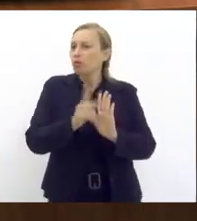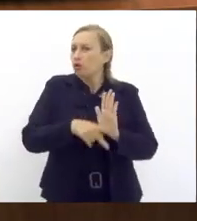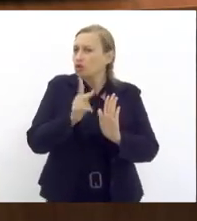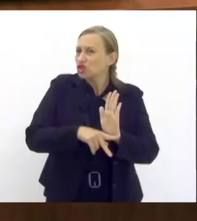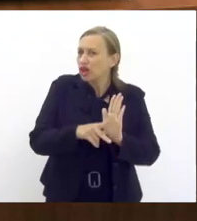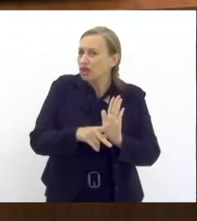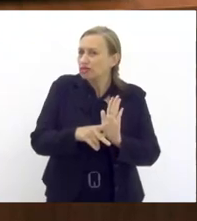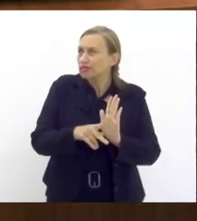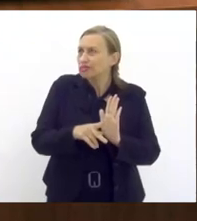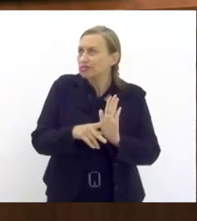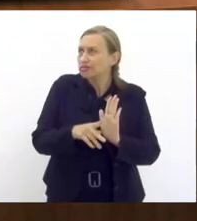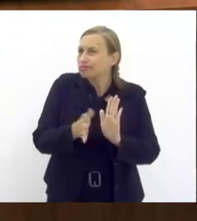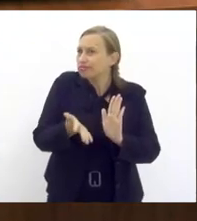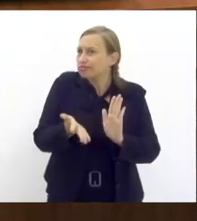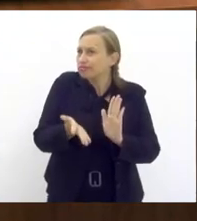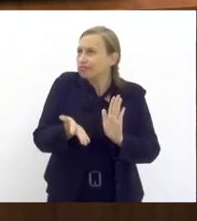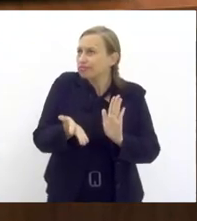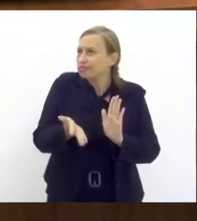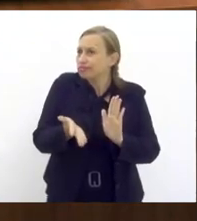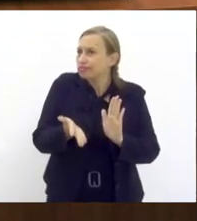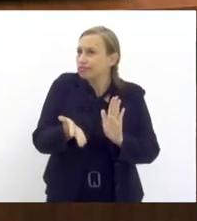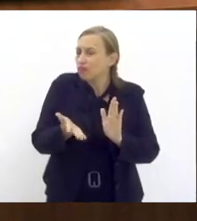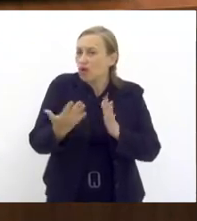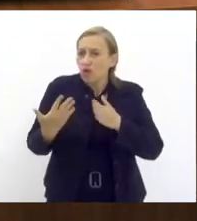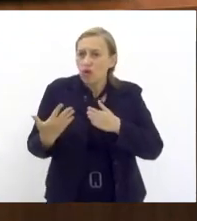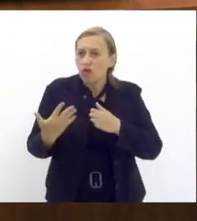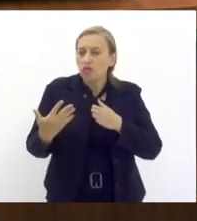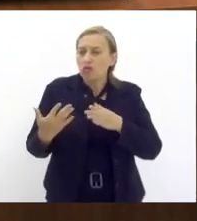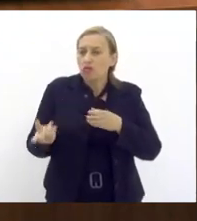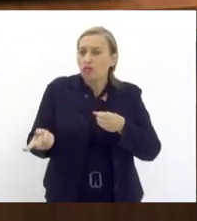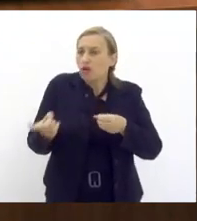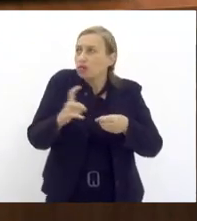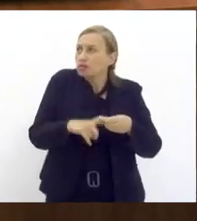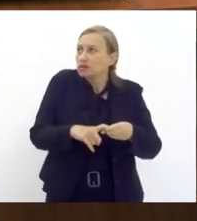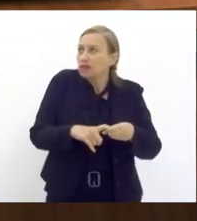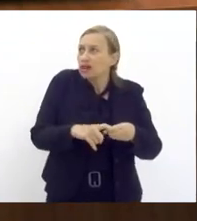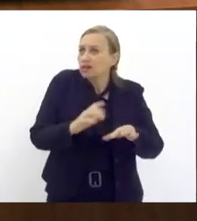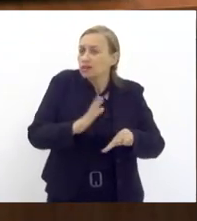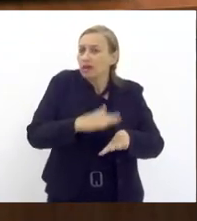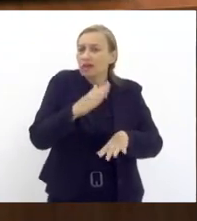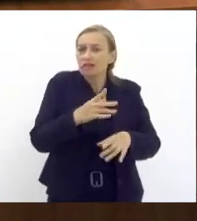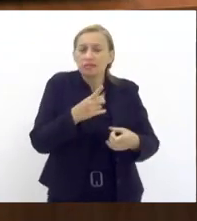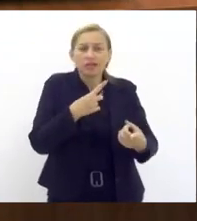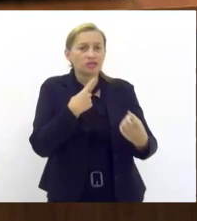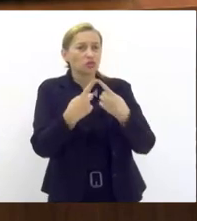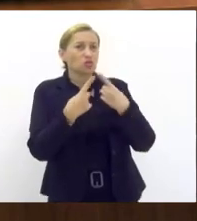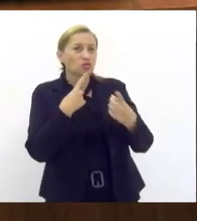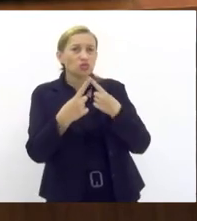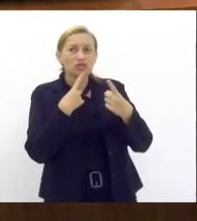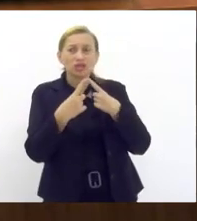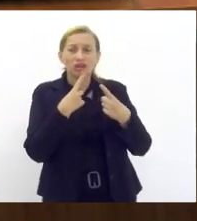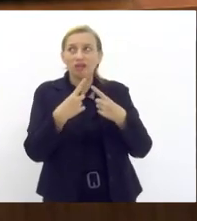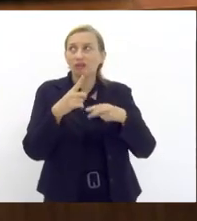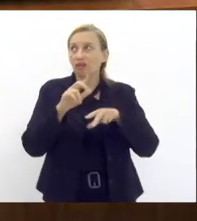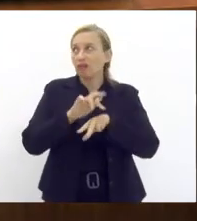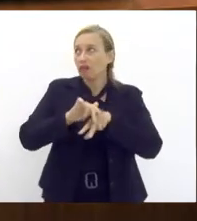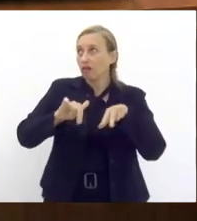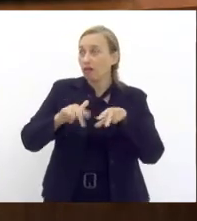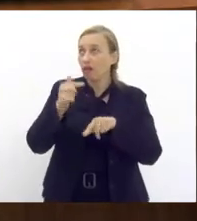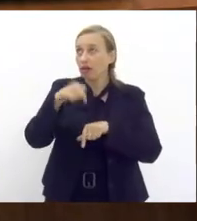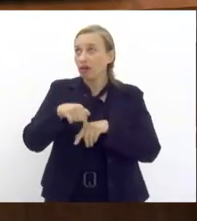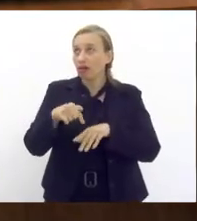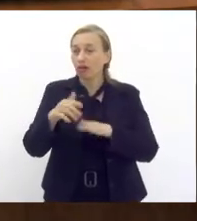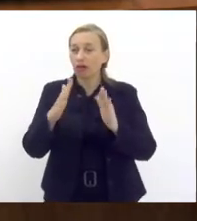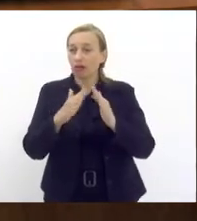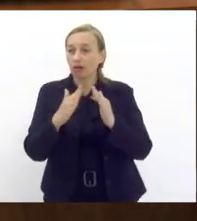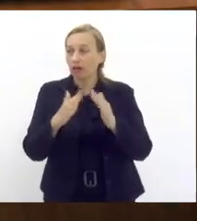são absolutamente voltados simplesmente para promover a discussão ideológica aqui na casa, que é